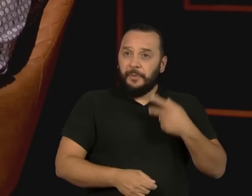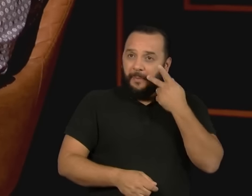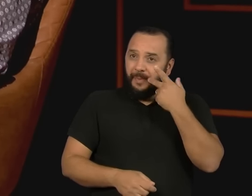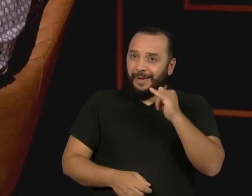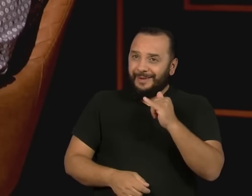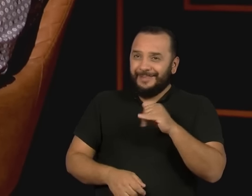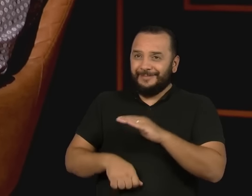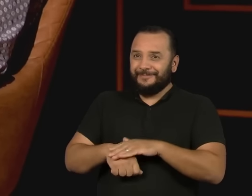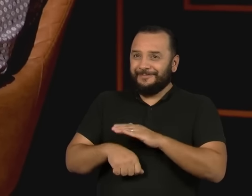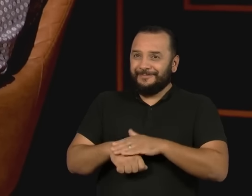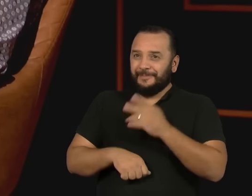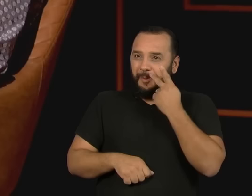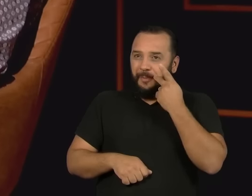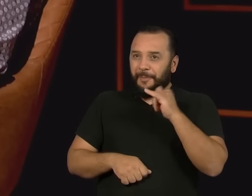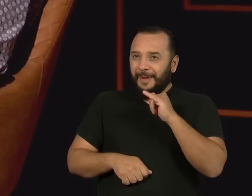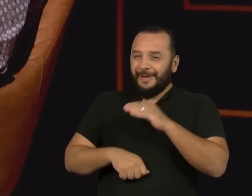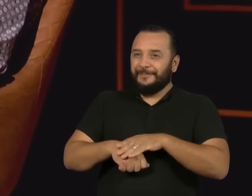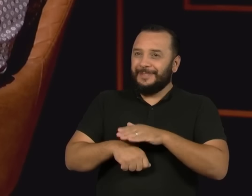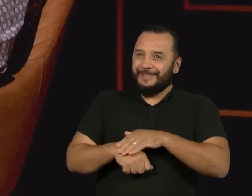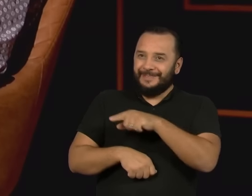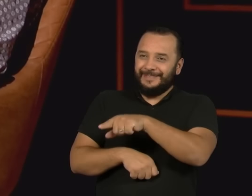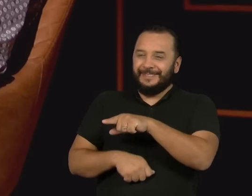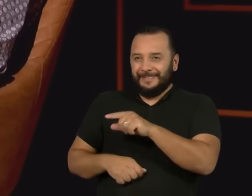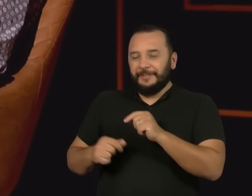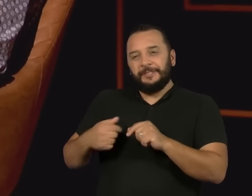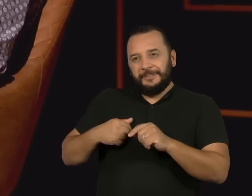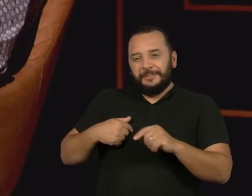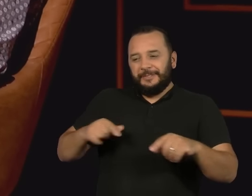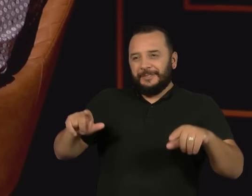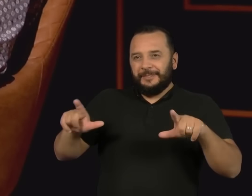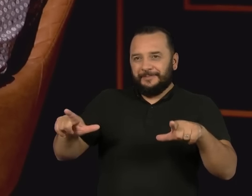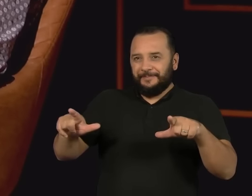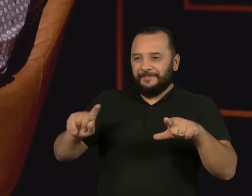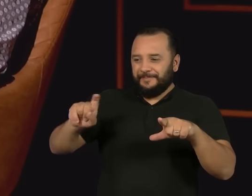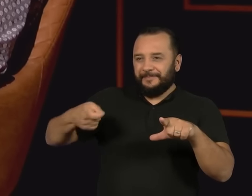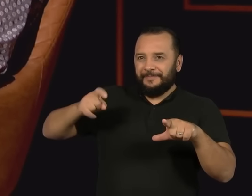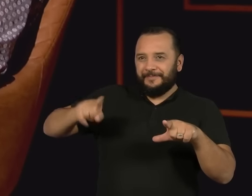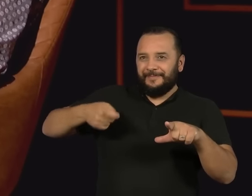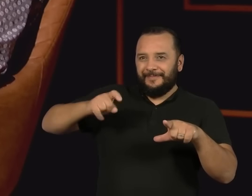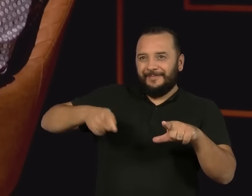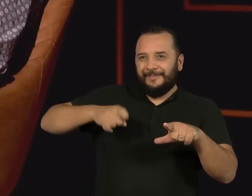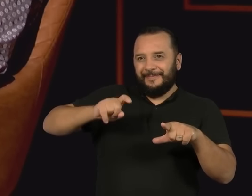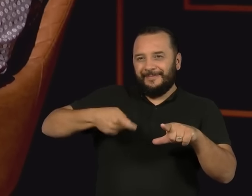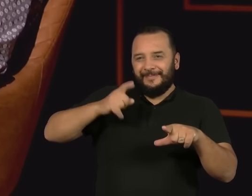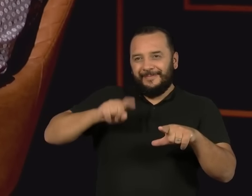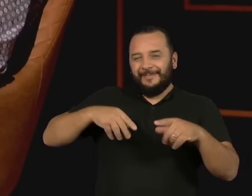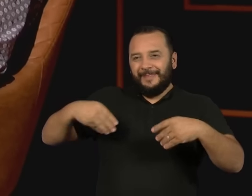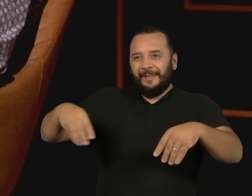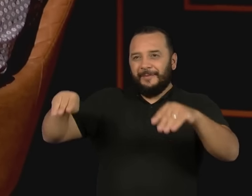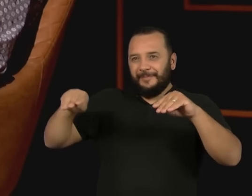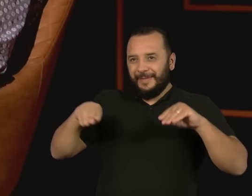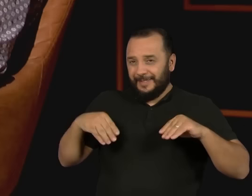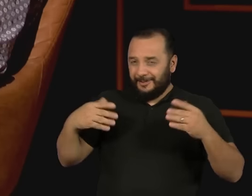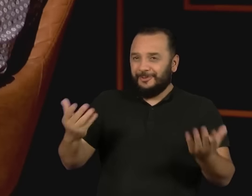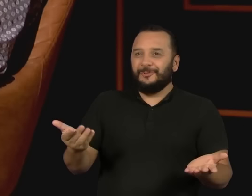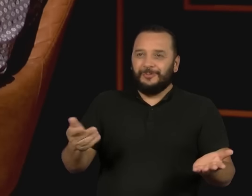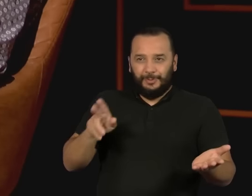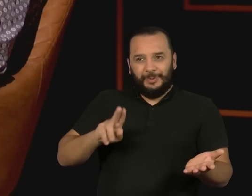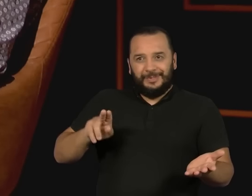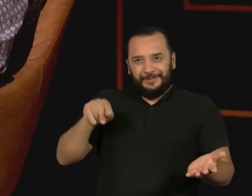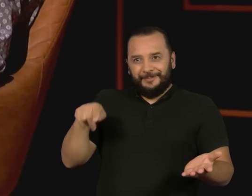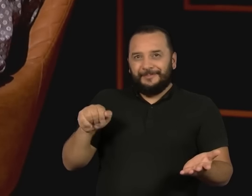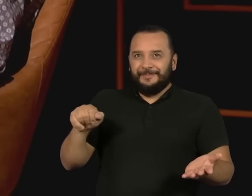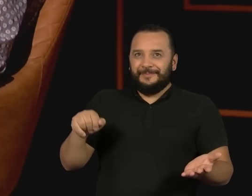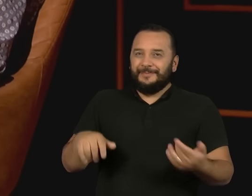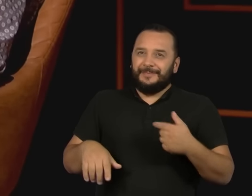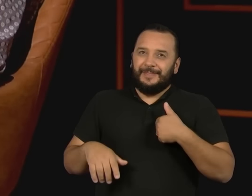fazia, né? Eu lembro muito de meu pai fazendo alguns grandes tapetes e tal, com Esmirna. E